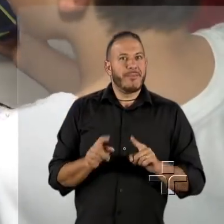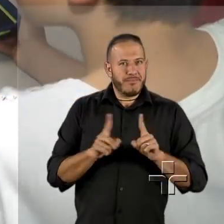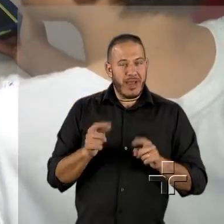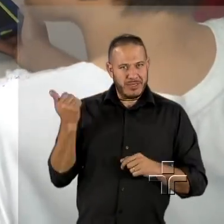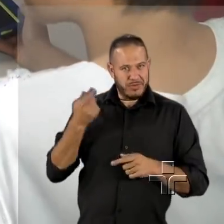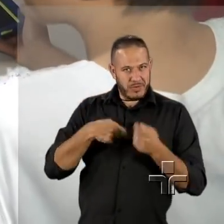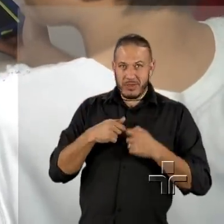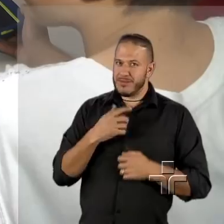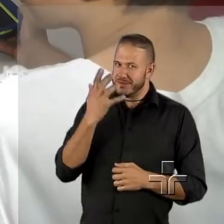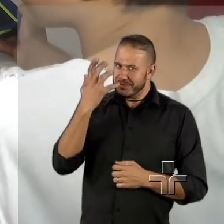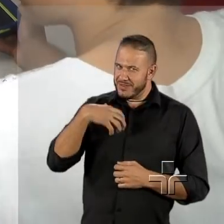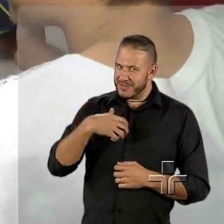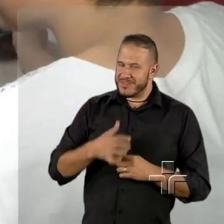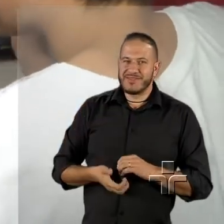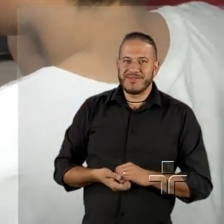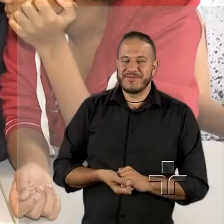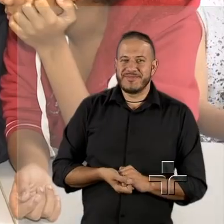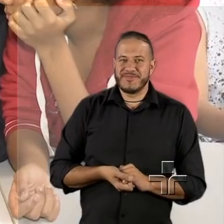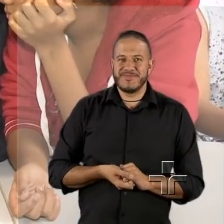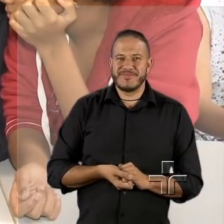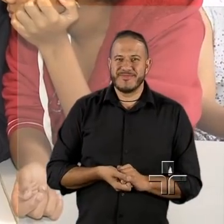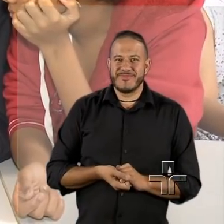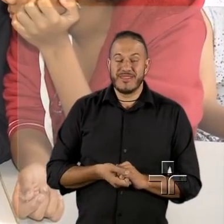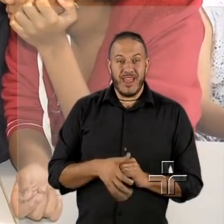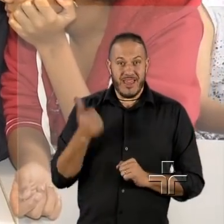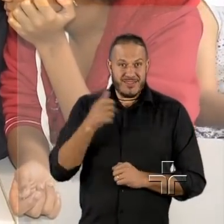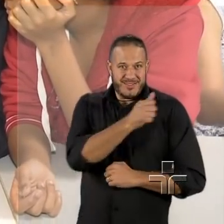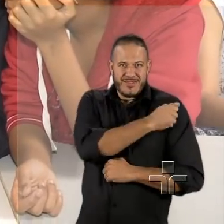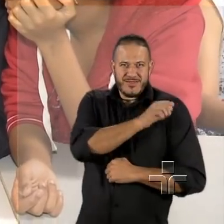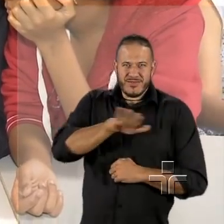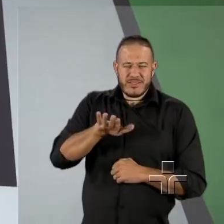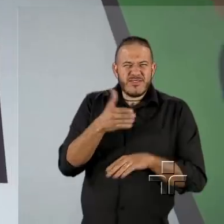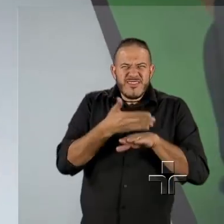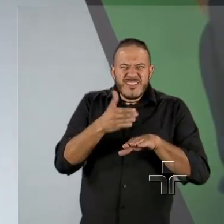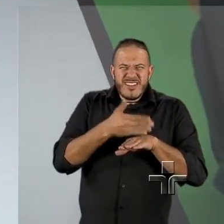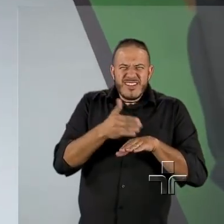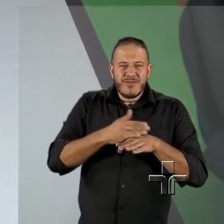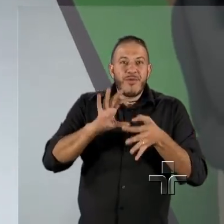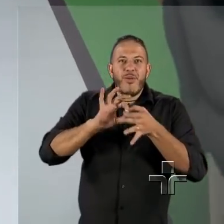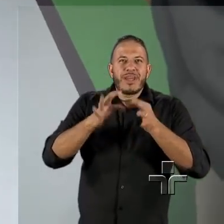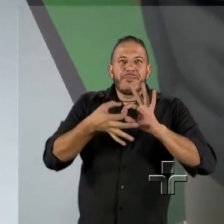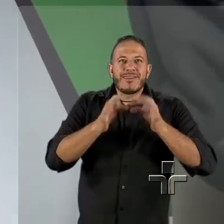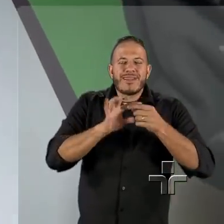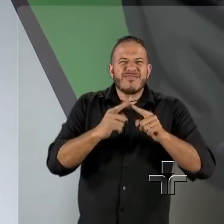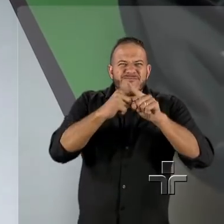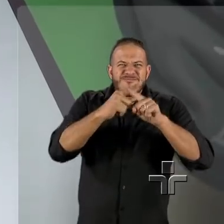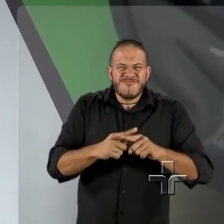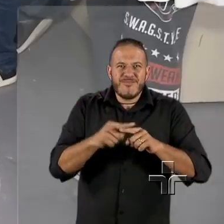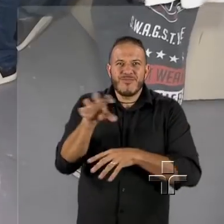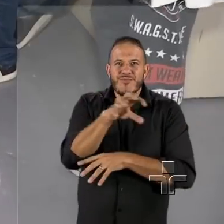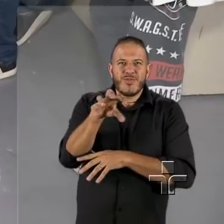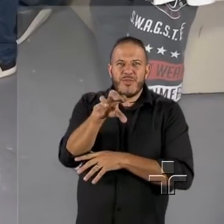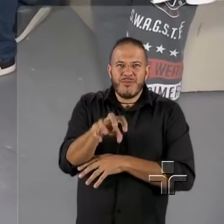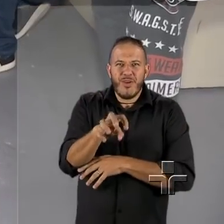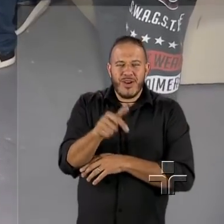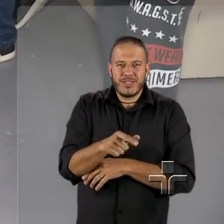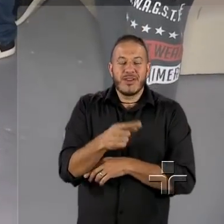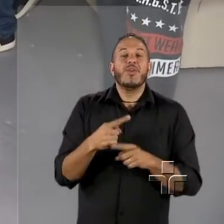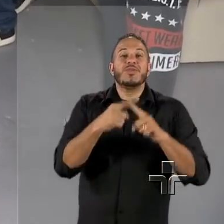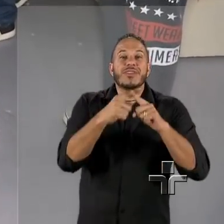alguns venezuelanos morrendo de fome. Olha, pelo Twitter, o Jorge Camacho diz, já que todos são